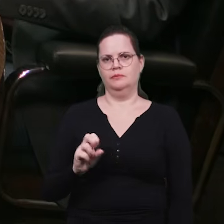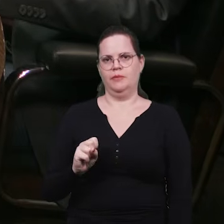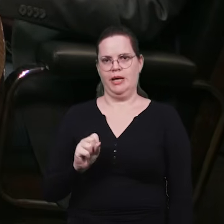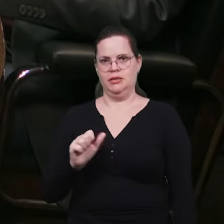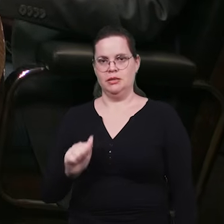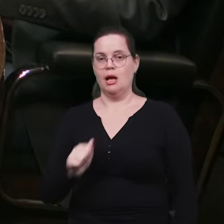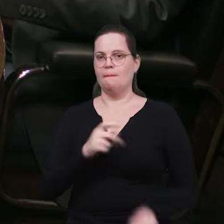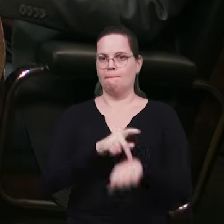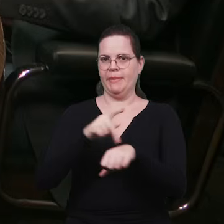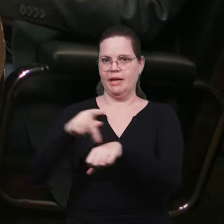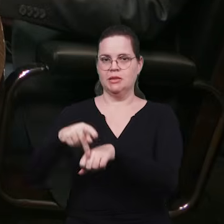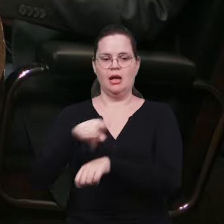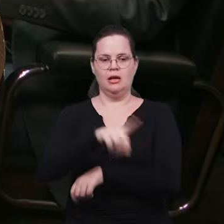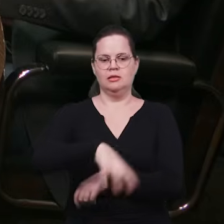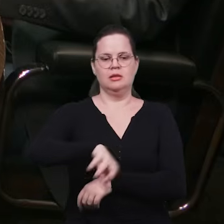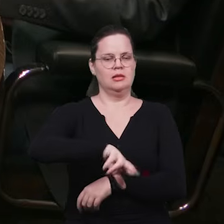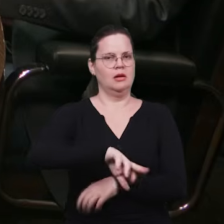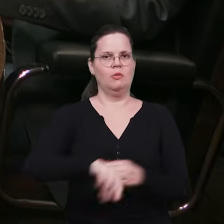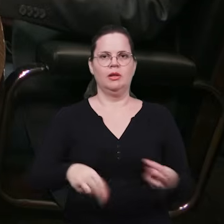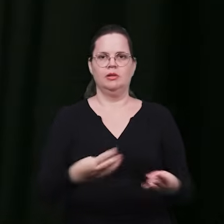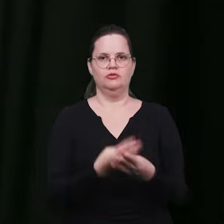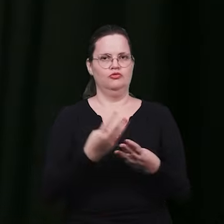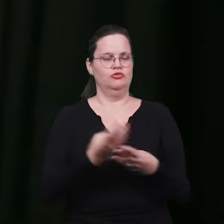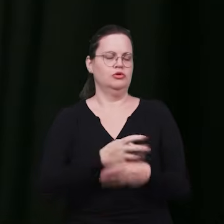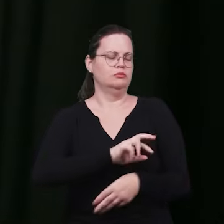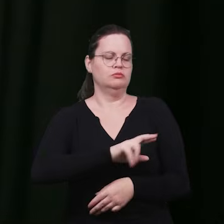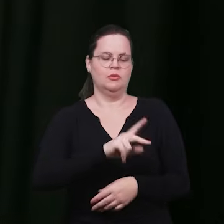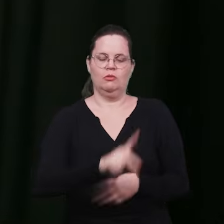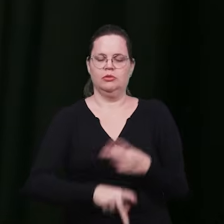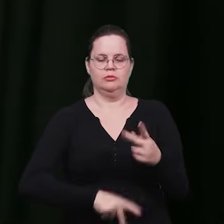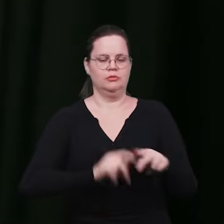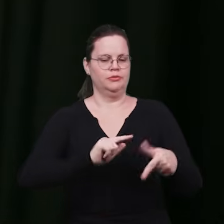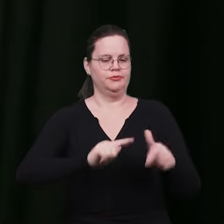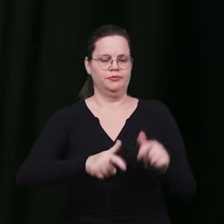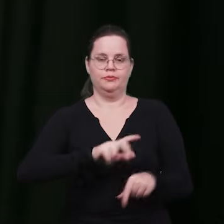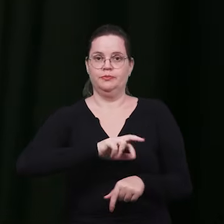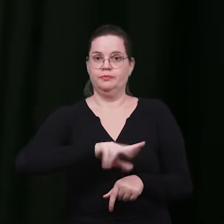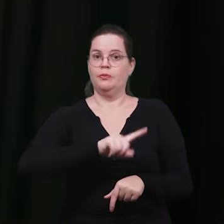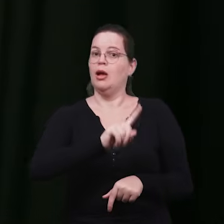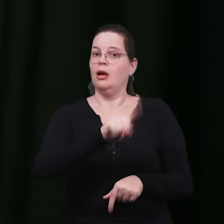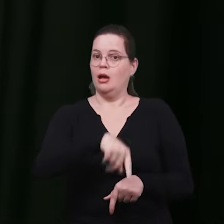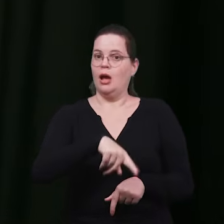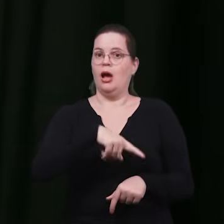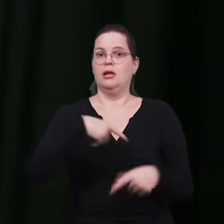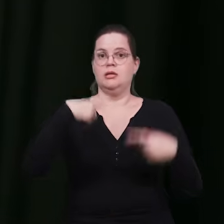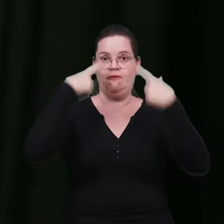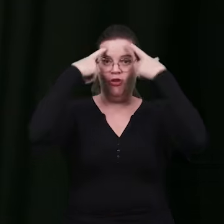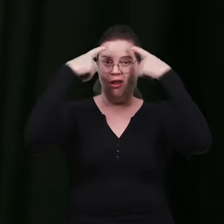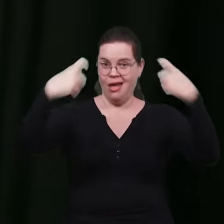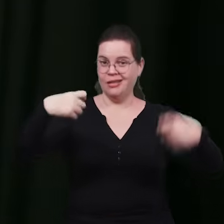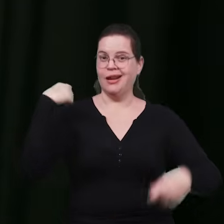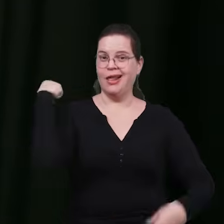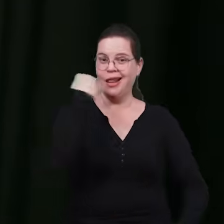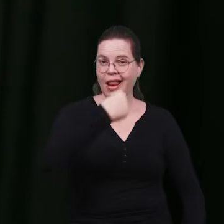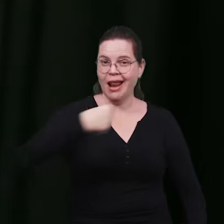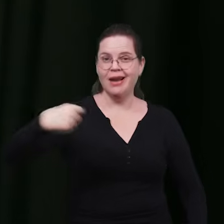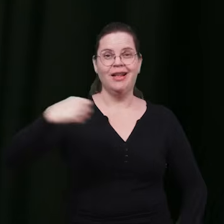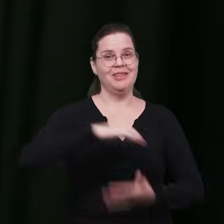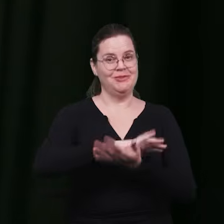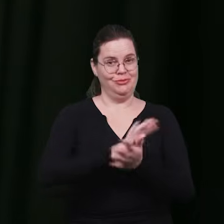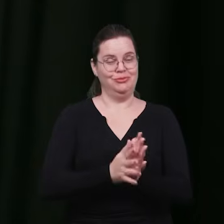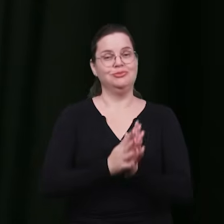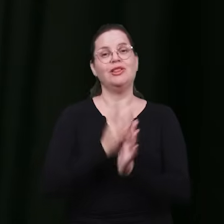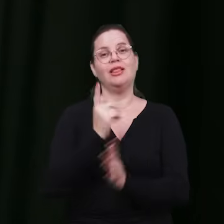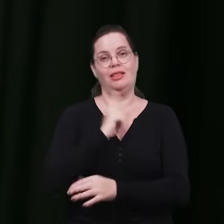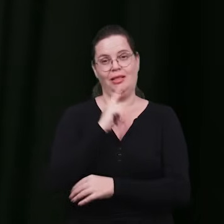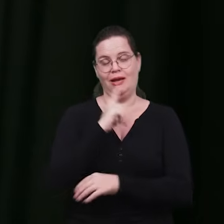veja bem, ímpios, não era do povo de Israel, eram reis extremamente violentos, sanguinários, a história fala